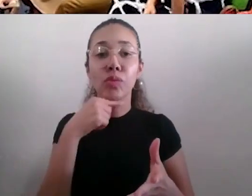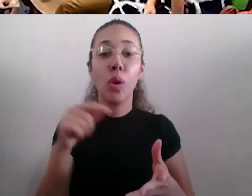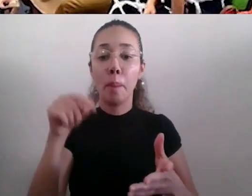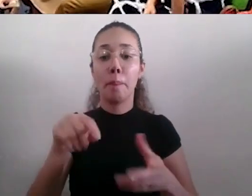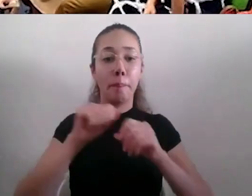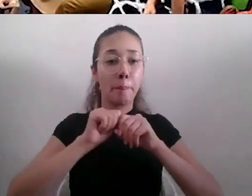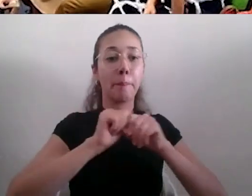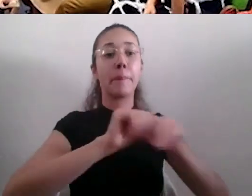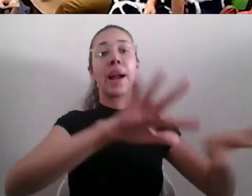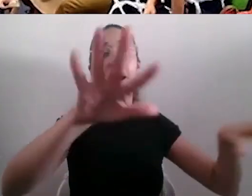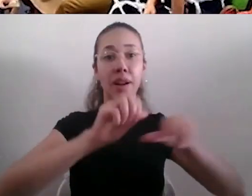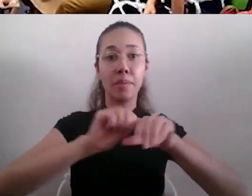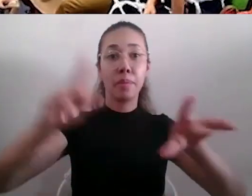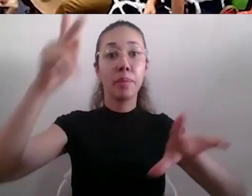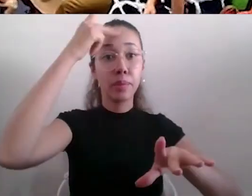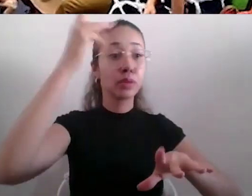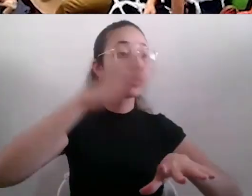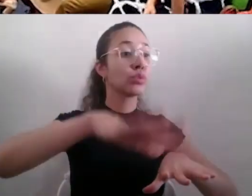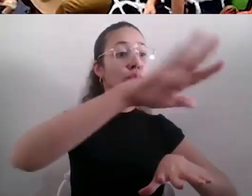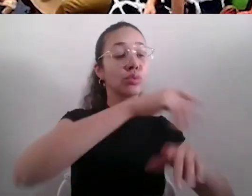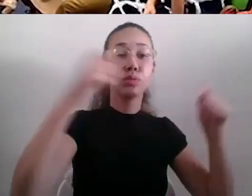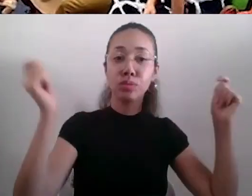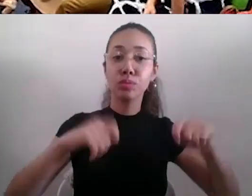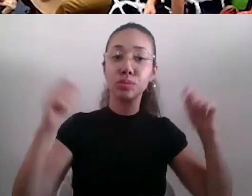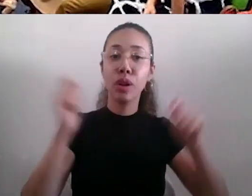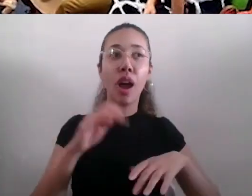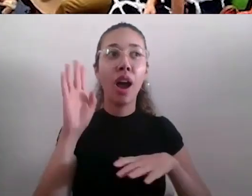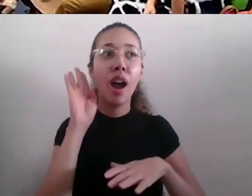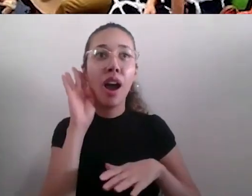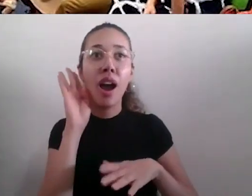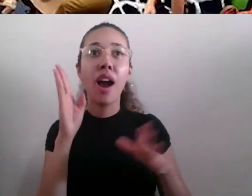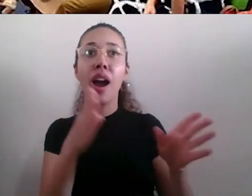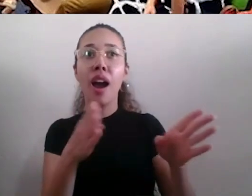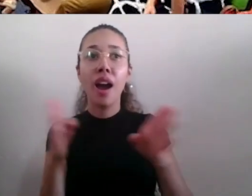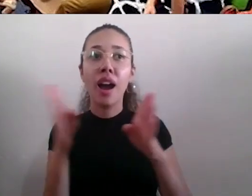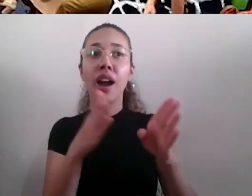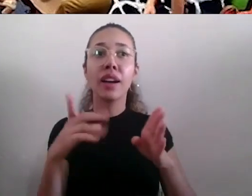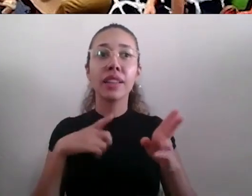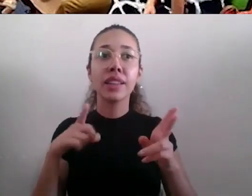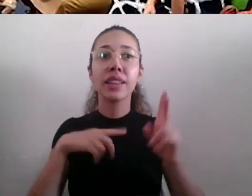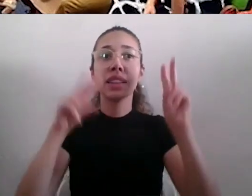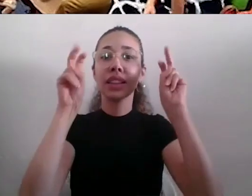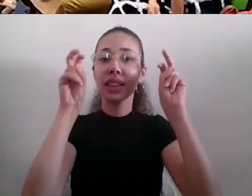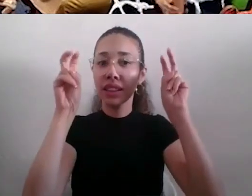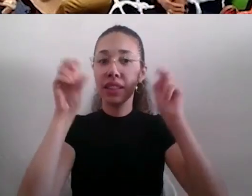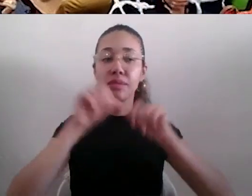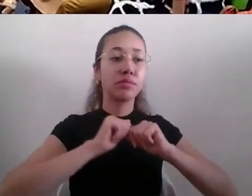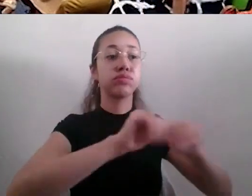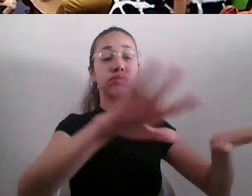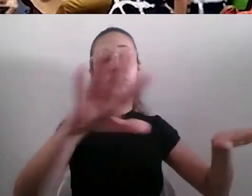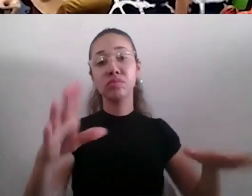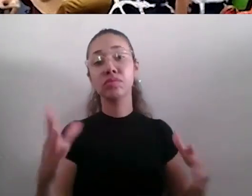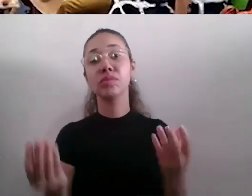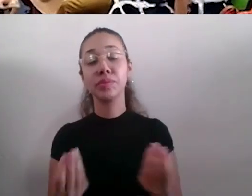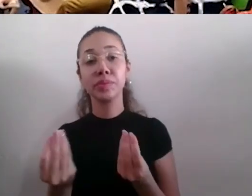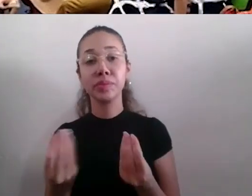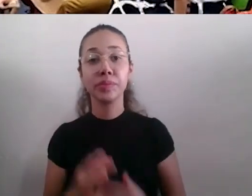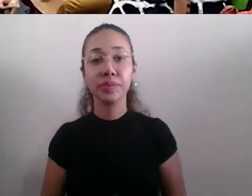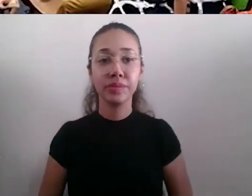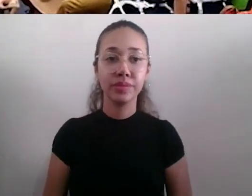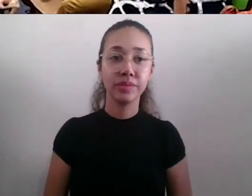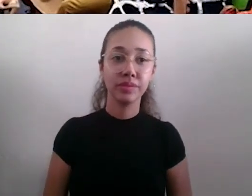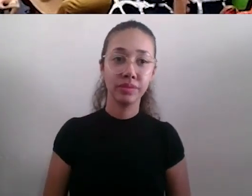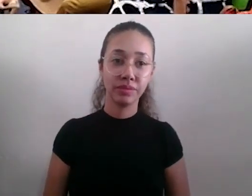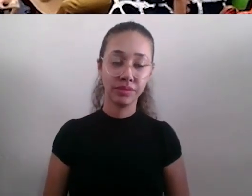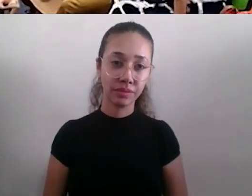da população que não consegue ter essas discussões assim de uma forma tão acalorada. Olha, o